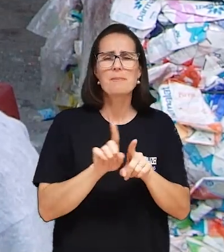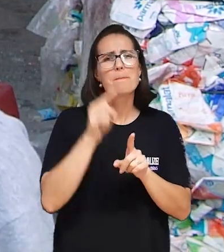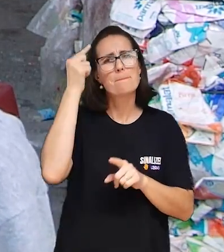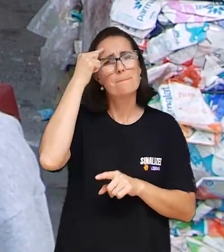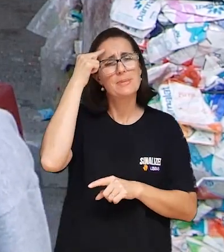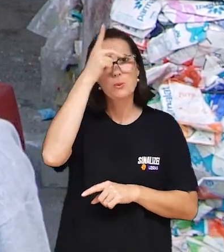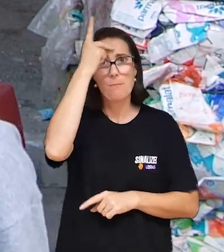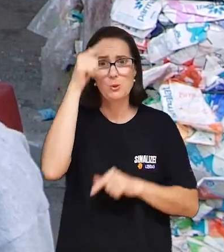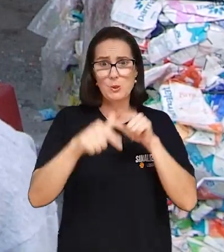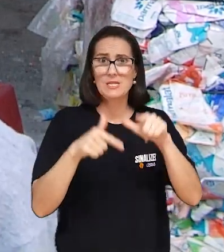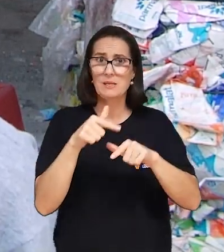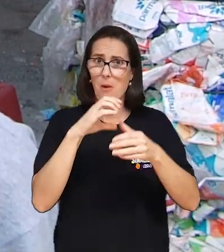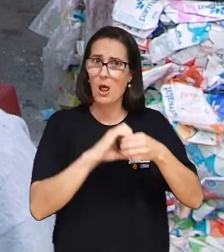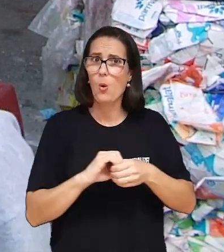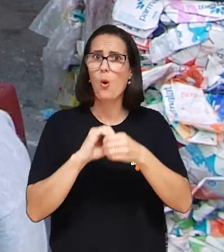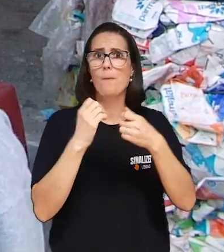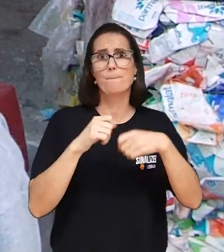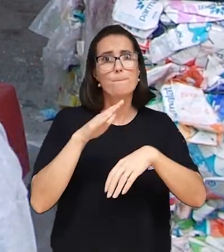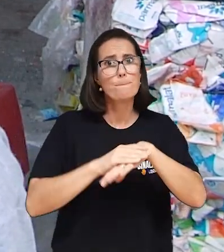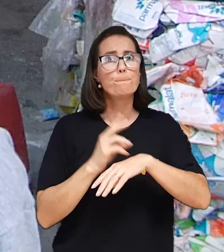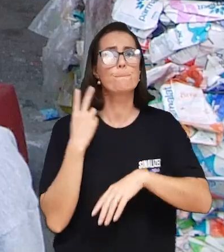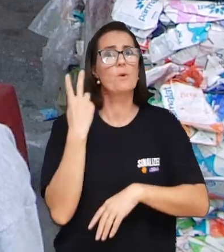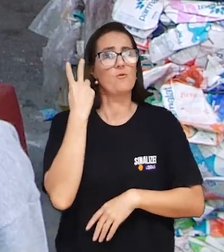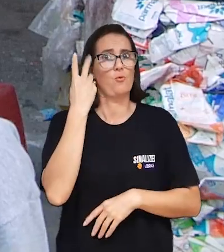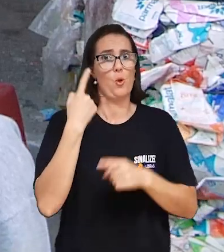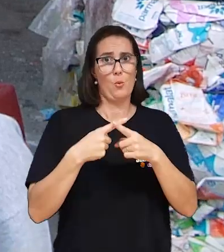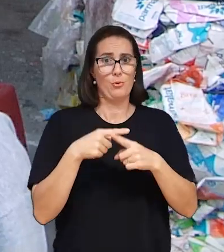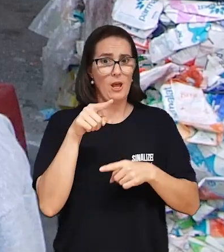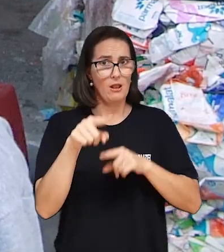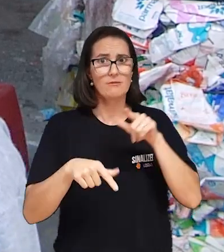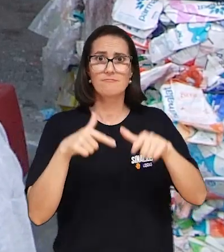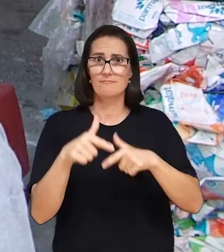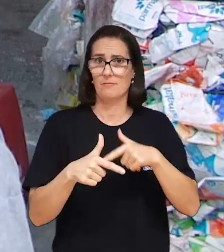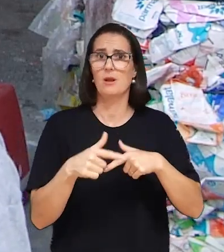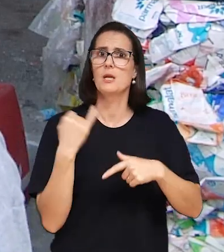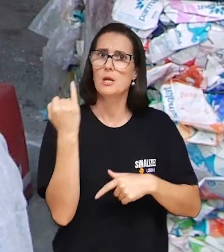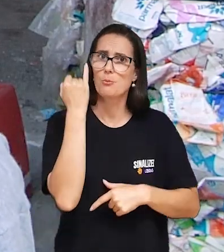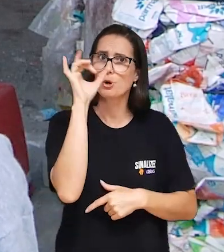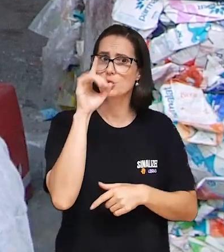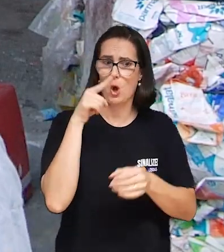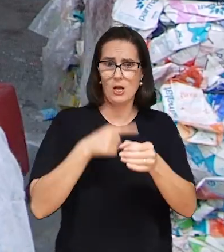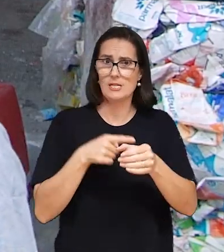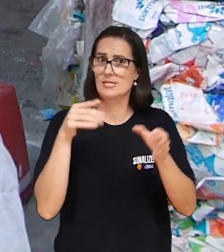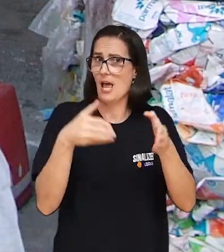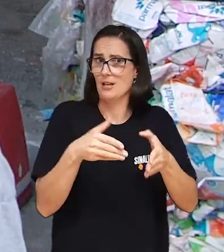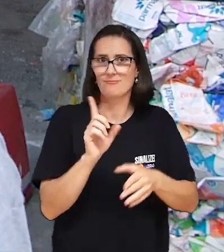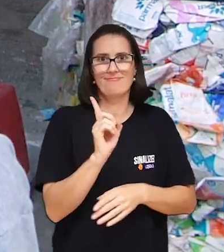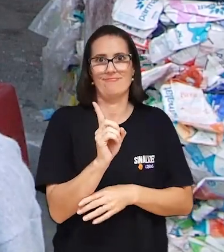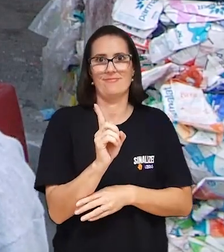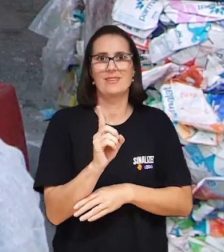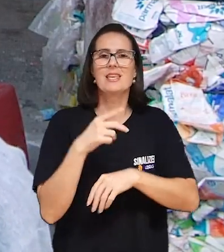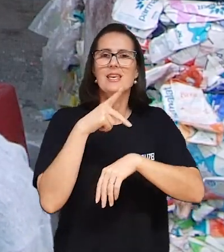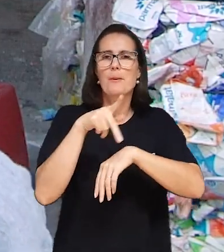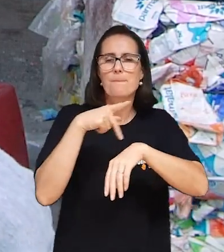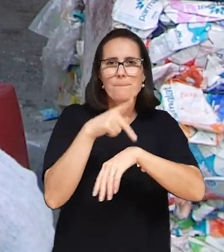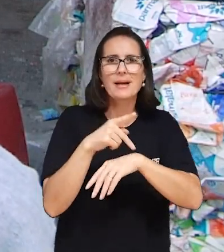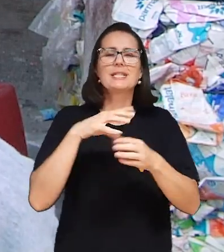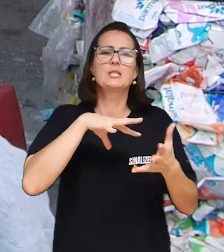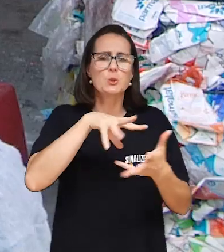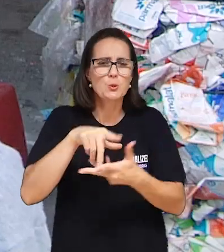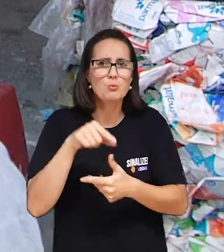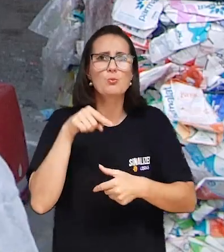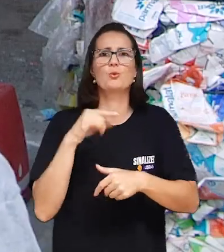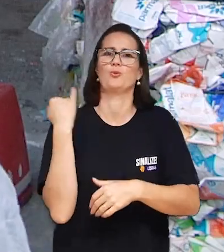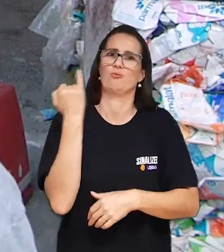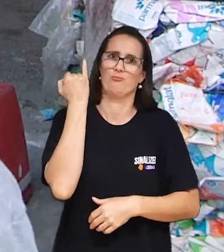também acho que o pessoal que faz a separação deveria até ser mais valorizado, porque a iniciativa deles não é só importante para a cidade,